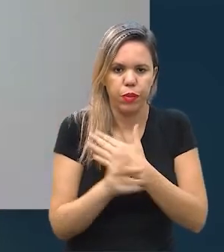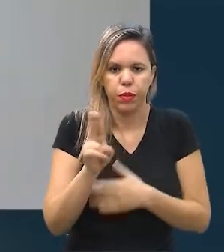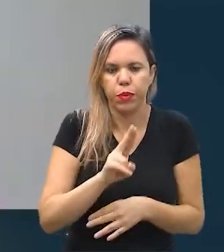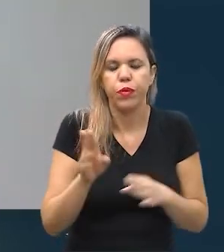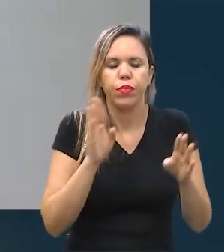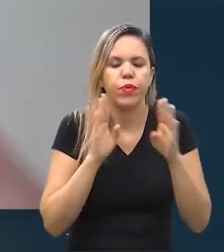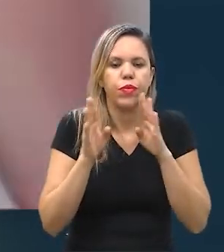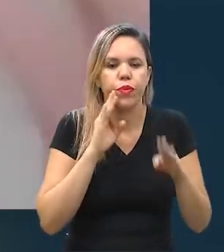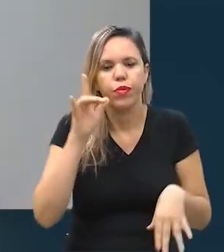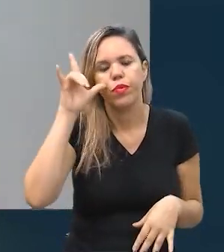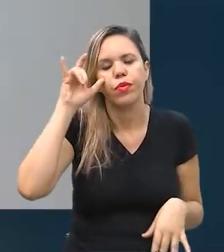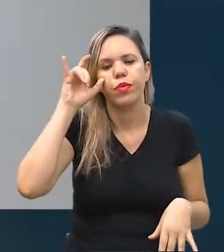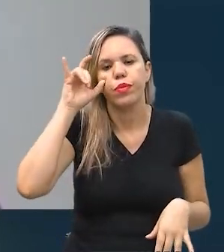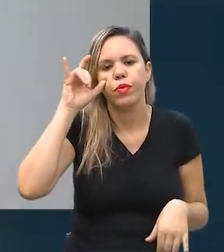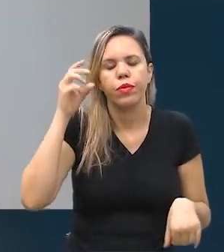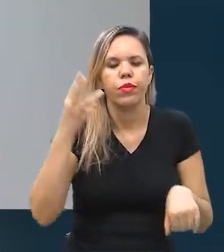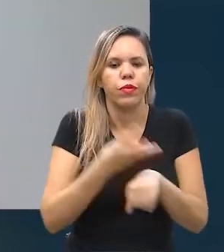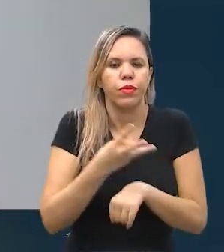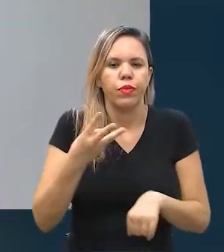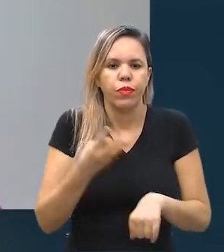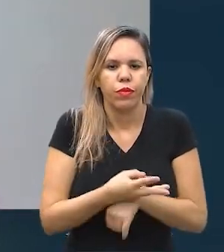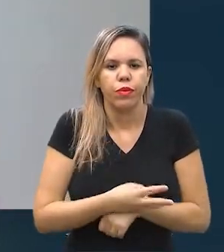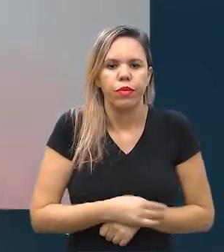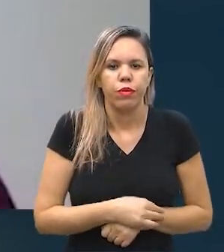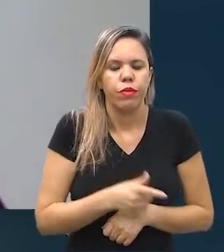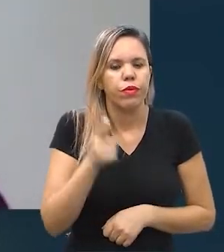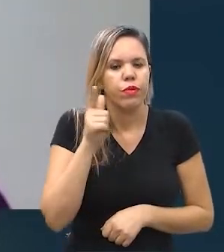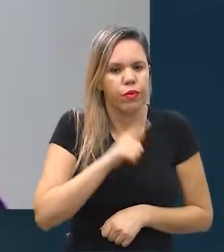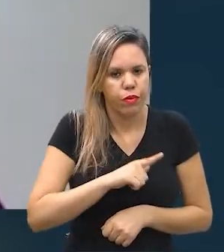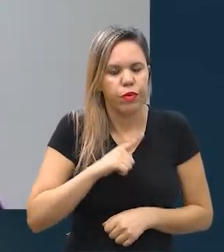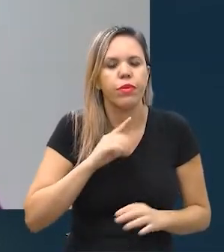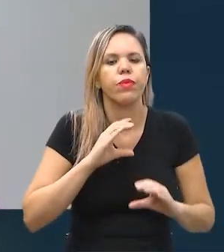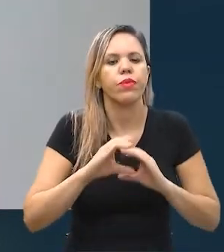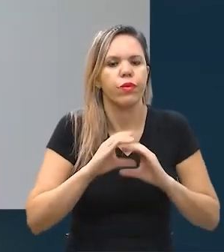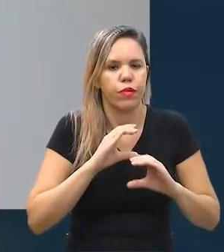usando Facebook, Instagram, WhatsApp e tudo mais, ele consegue ter uma